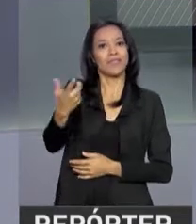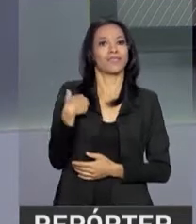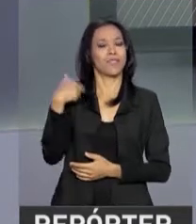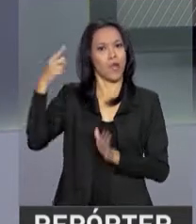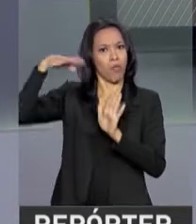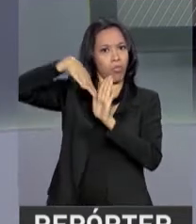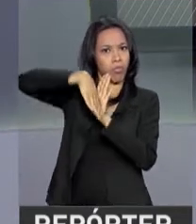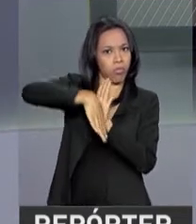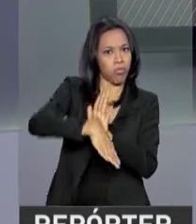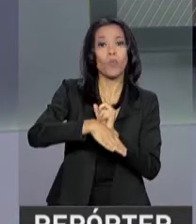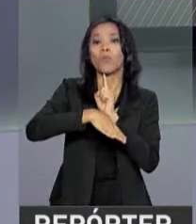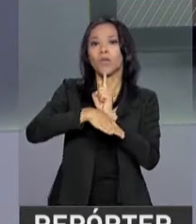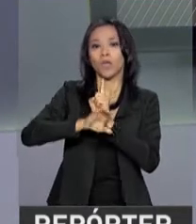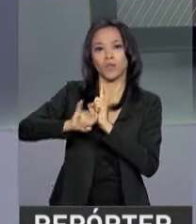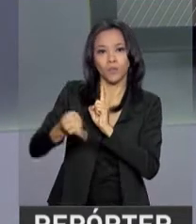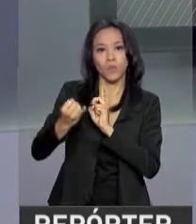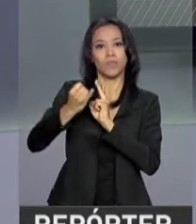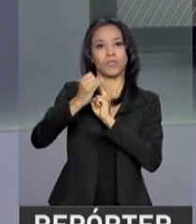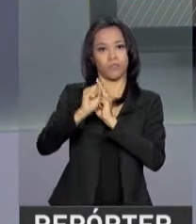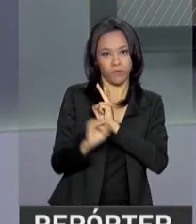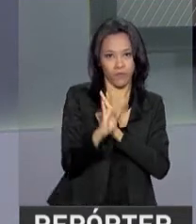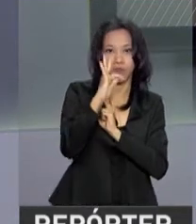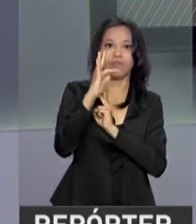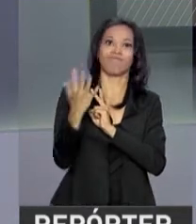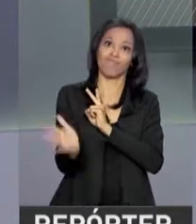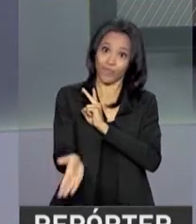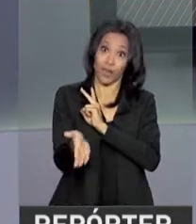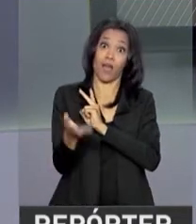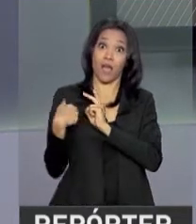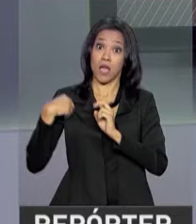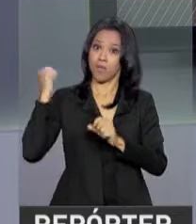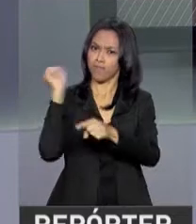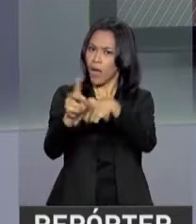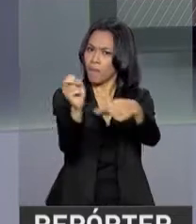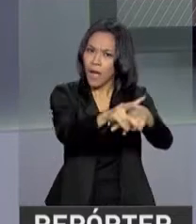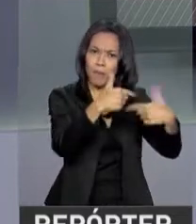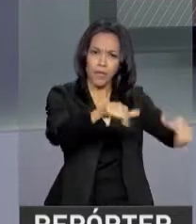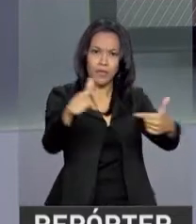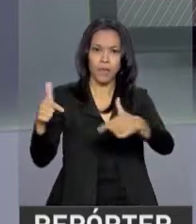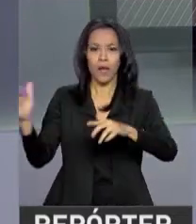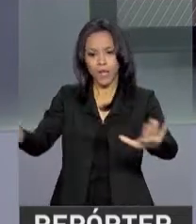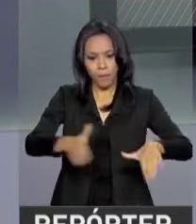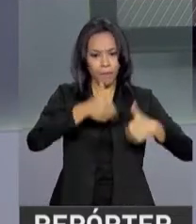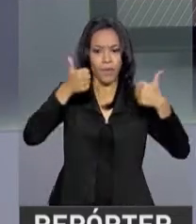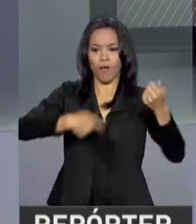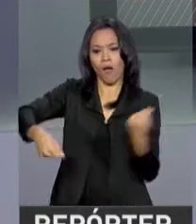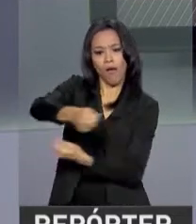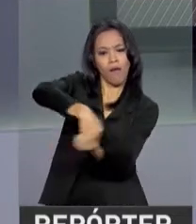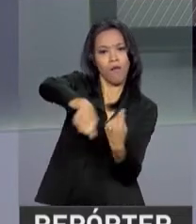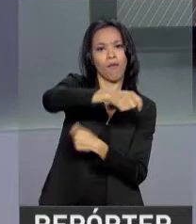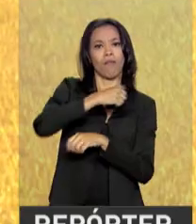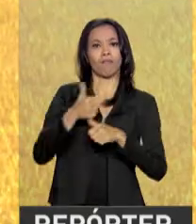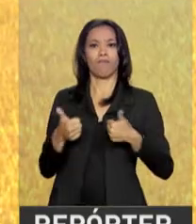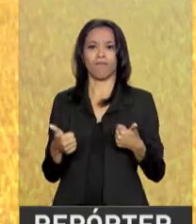quedas significativas nos juros e na inflação, geração de empregos e melhora no ambiente de negócios.